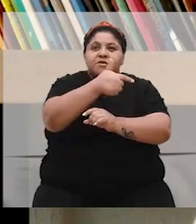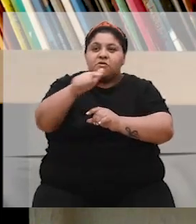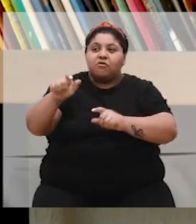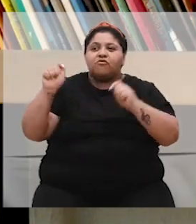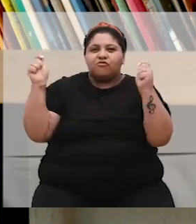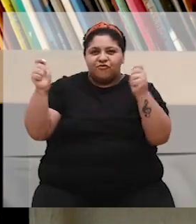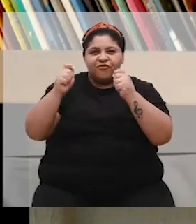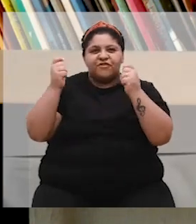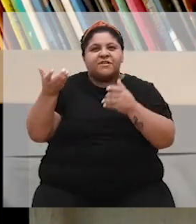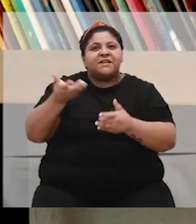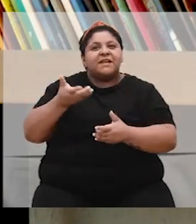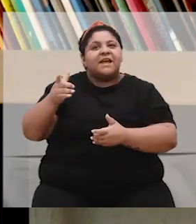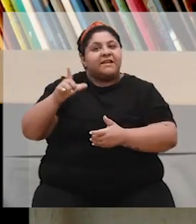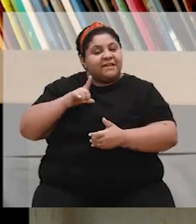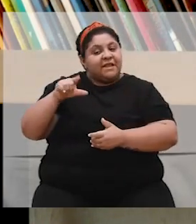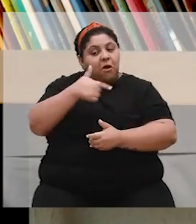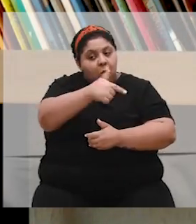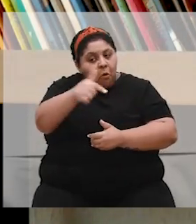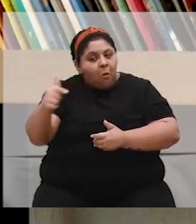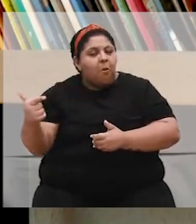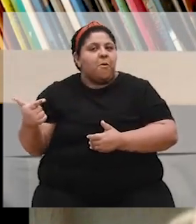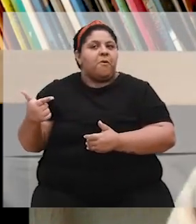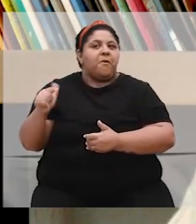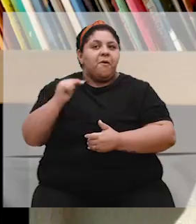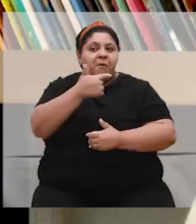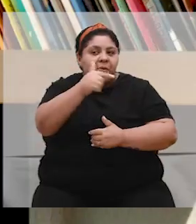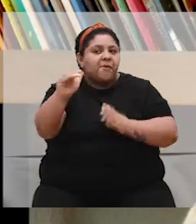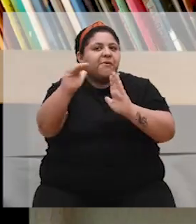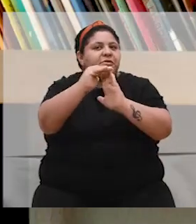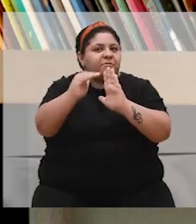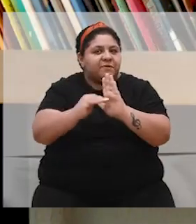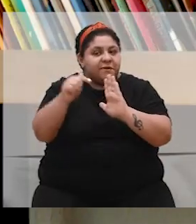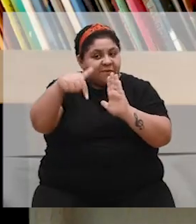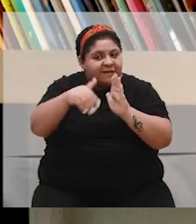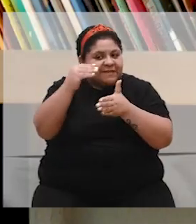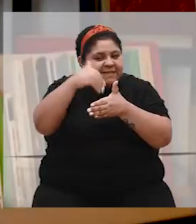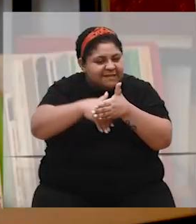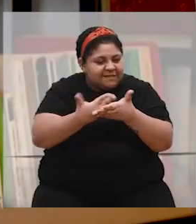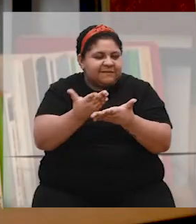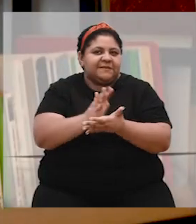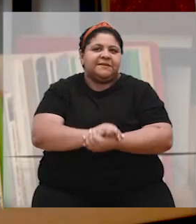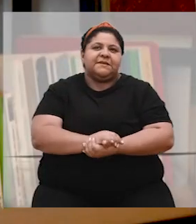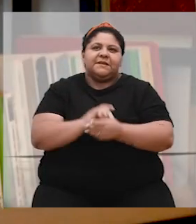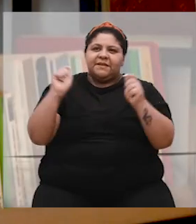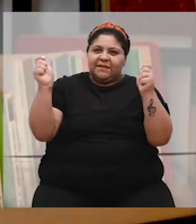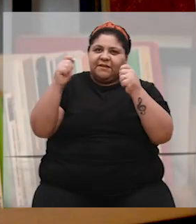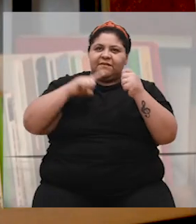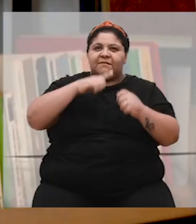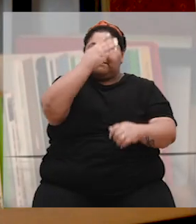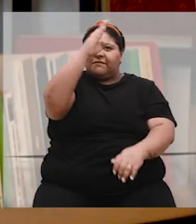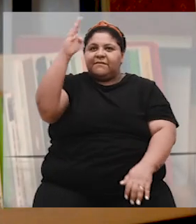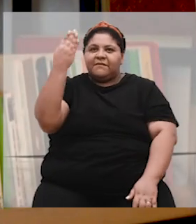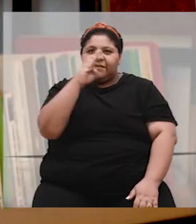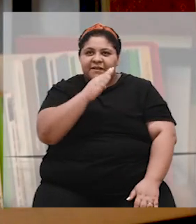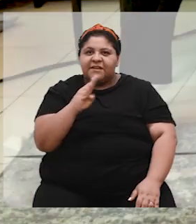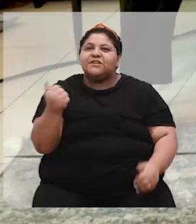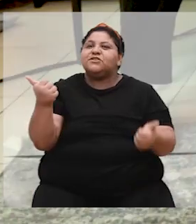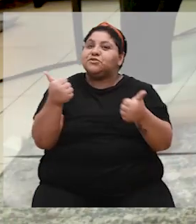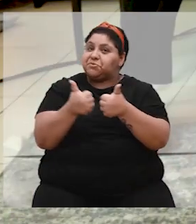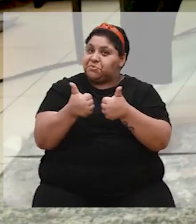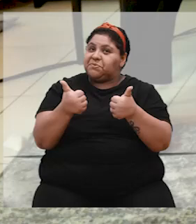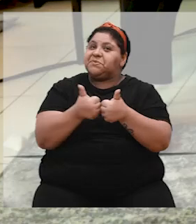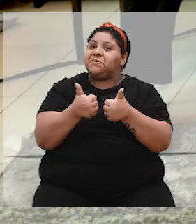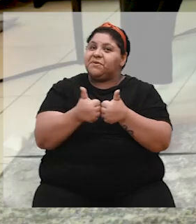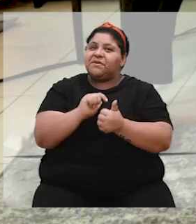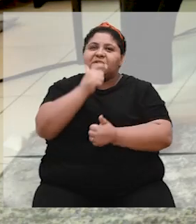encontro em um outro festival, que a gente quer que tenha um outro festival, ou em uma outra programação do Quindim. Que festival que tem uma biblioteca junto,